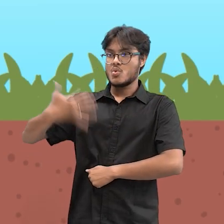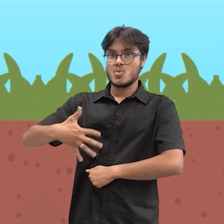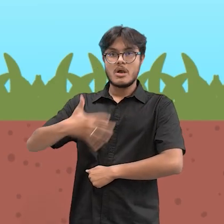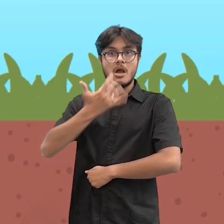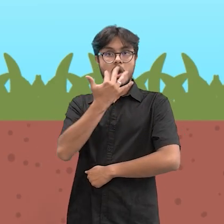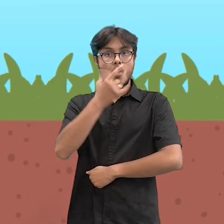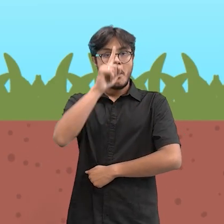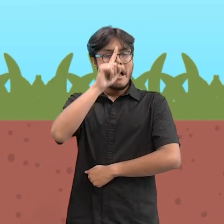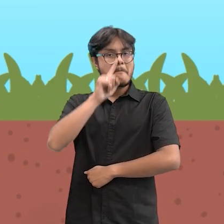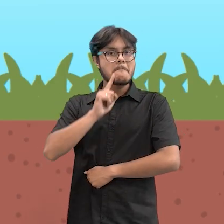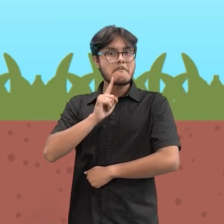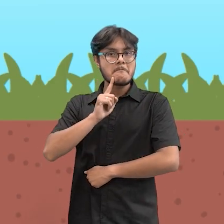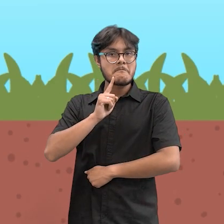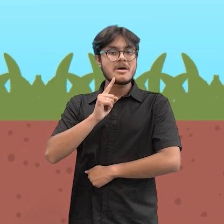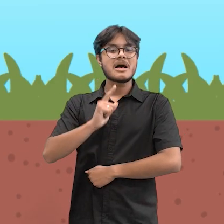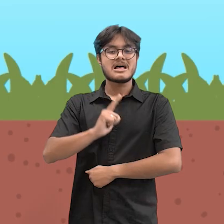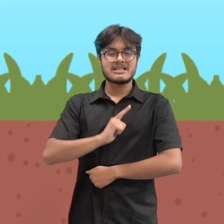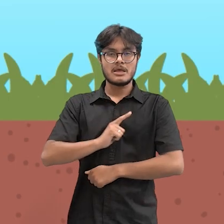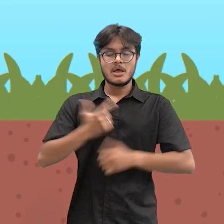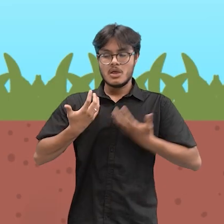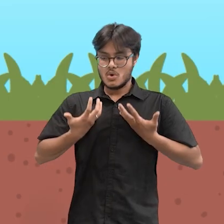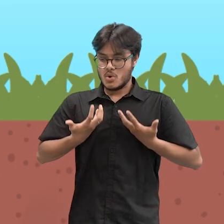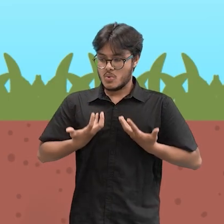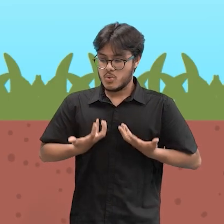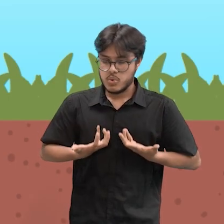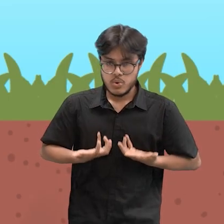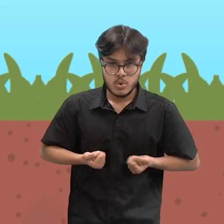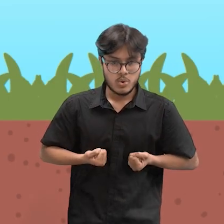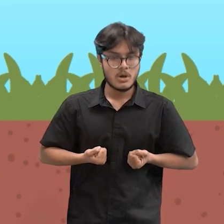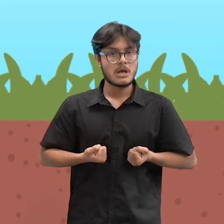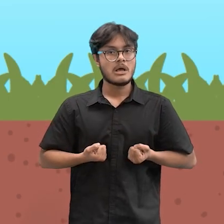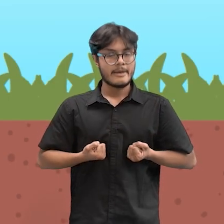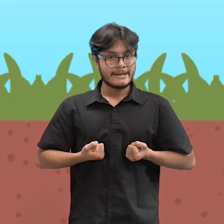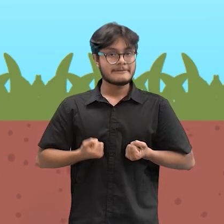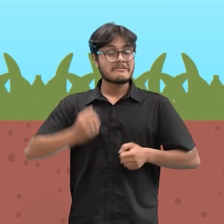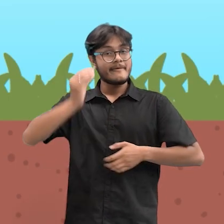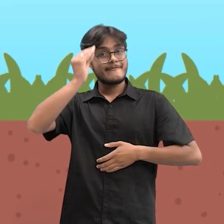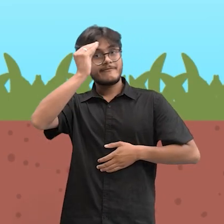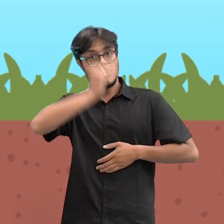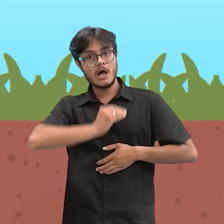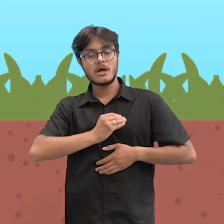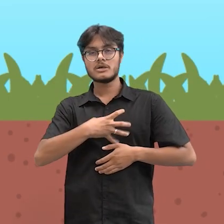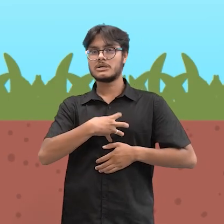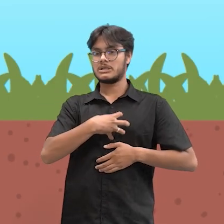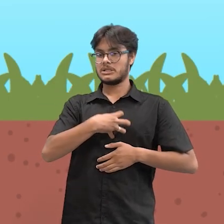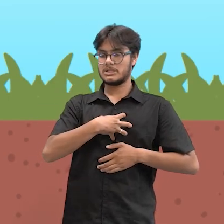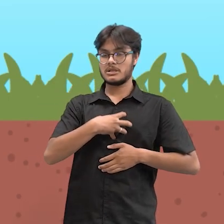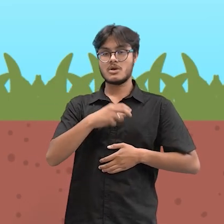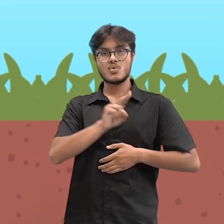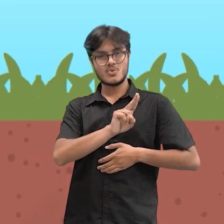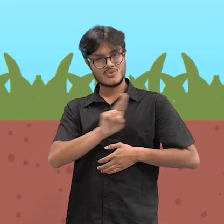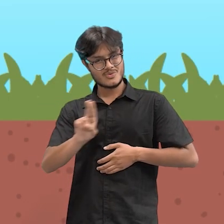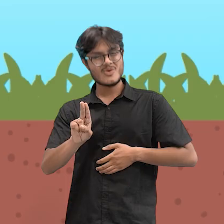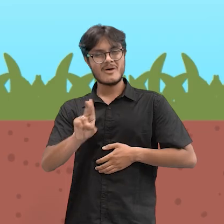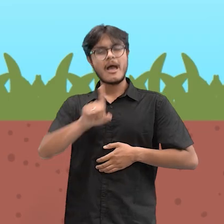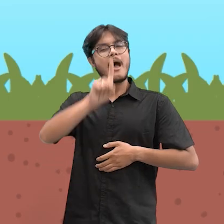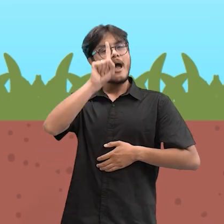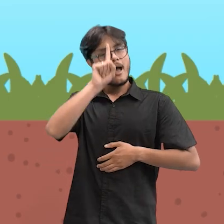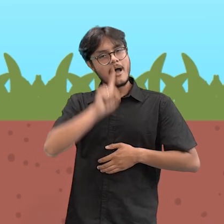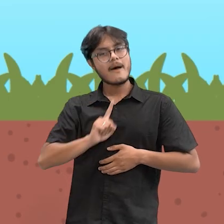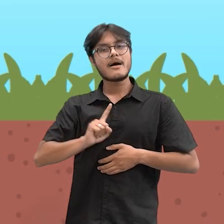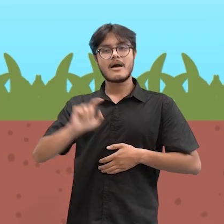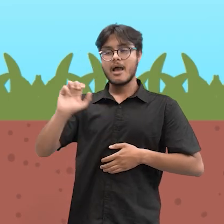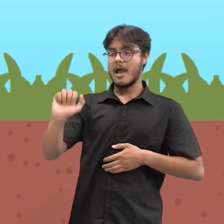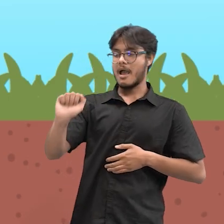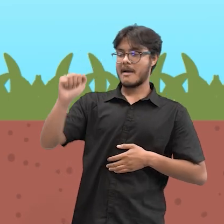causando ali apatia, cansaço e indisposição. Por isso que a gente chama essa doença